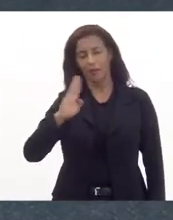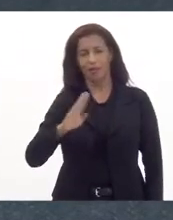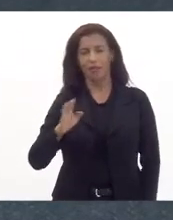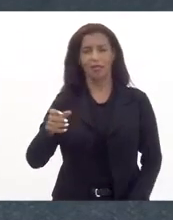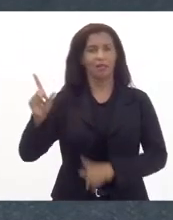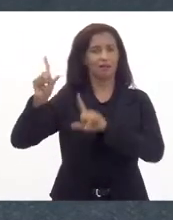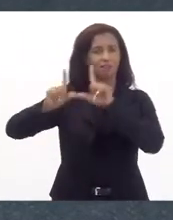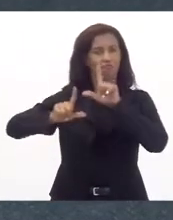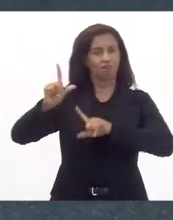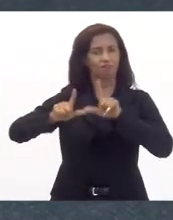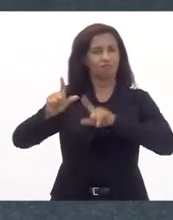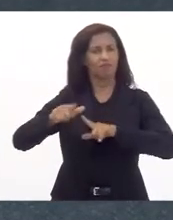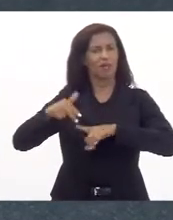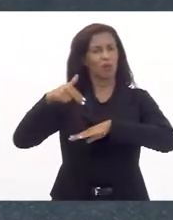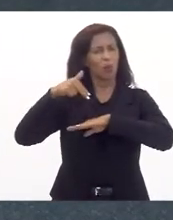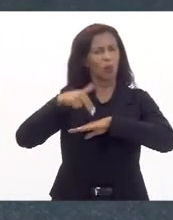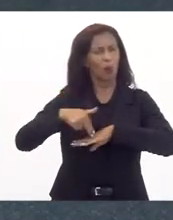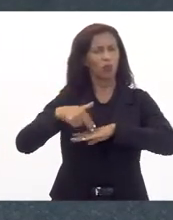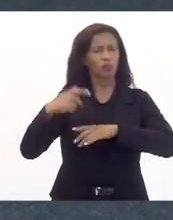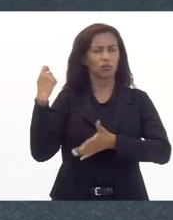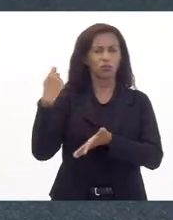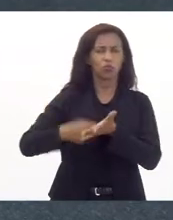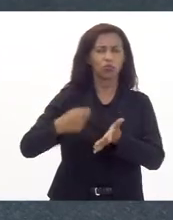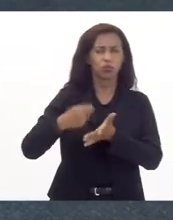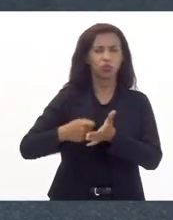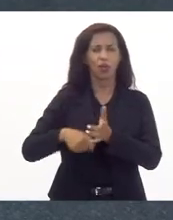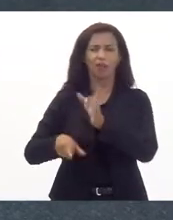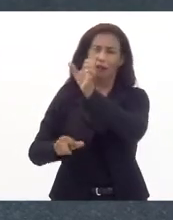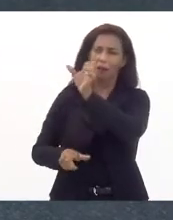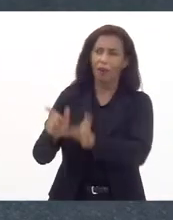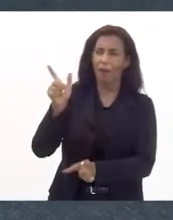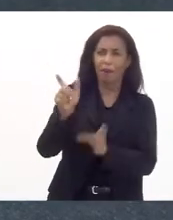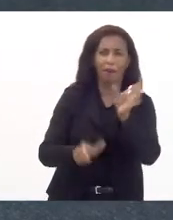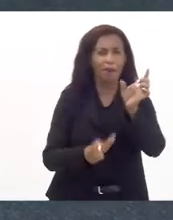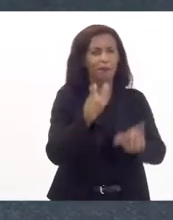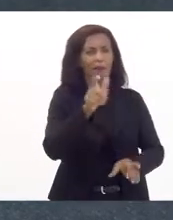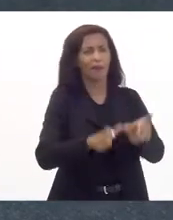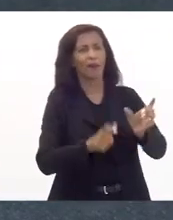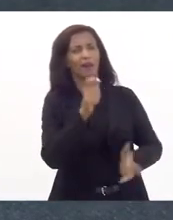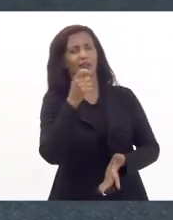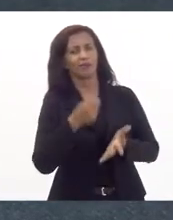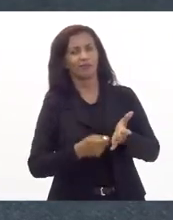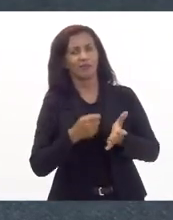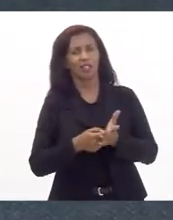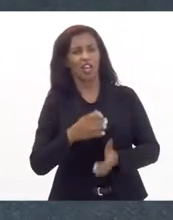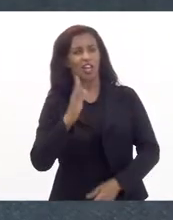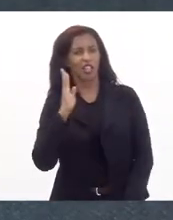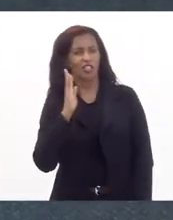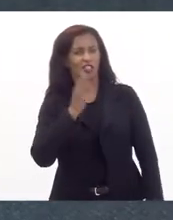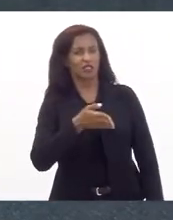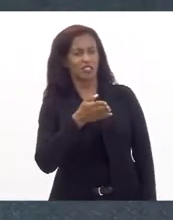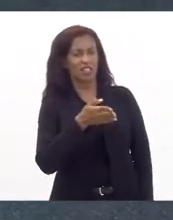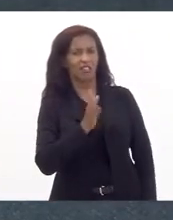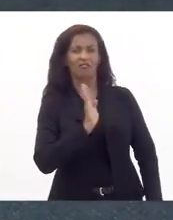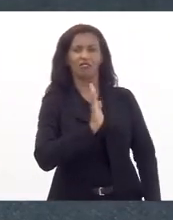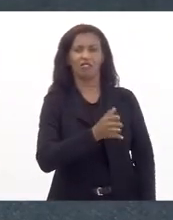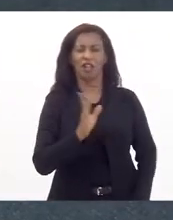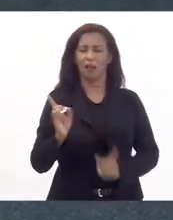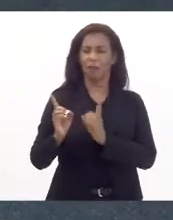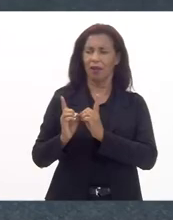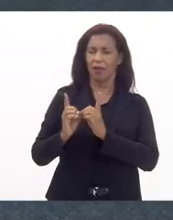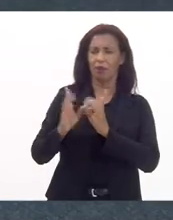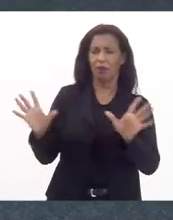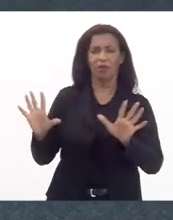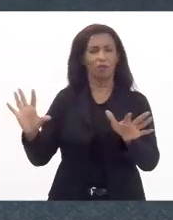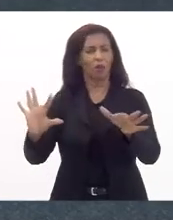que foi palco De Tantas lutas e tantas figuras que lutaram pelas diretas-já pela democracia e